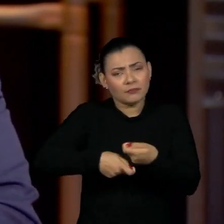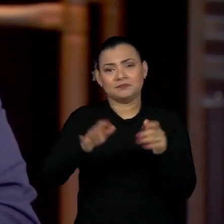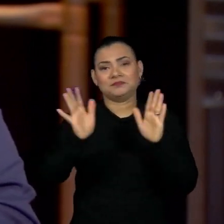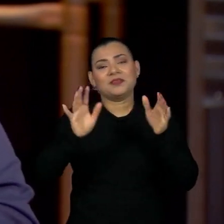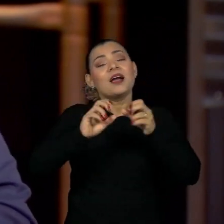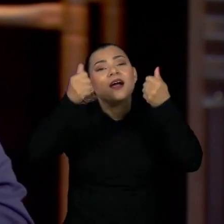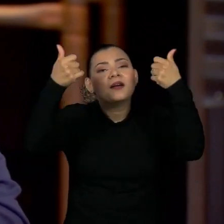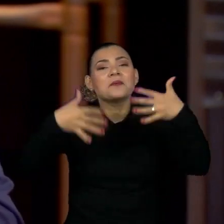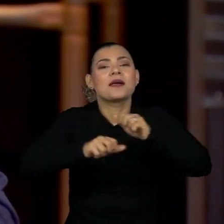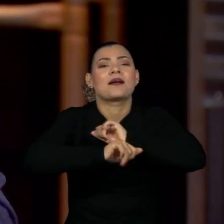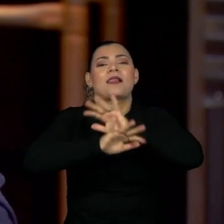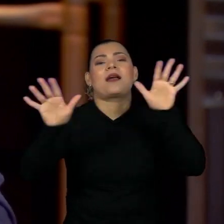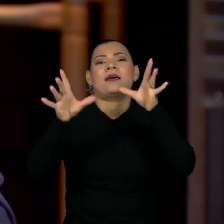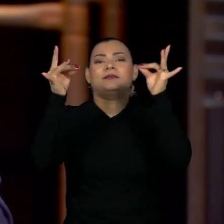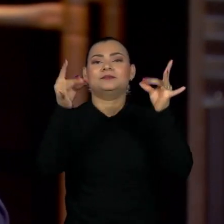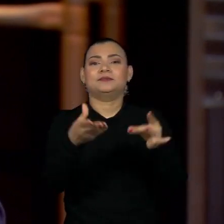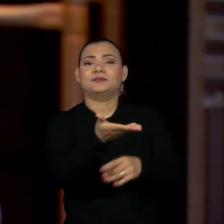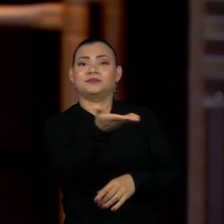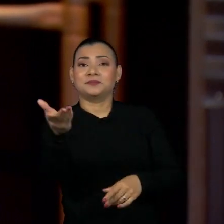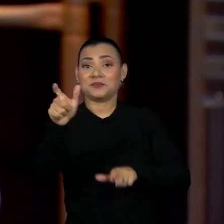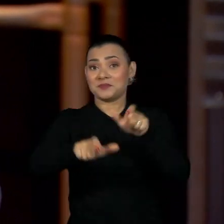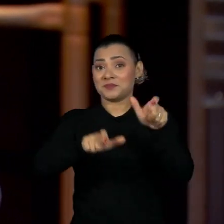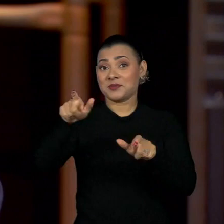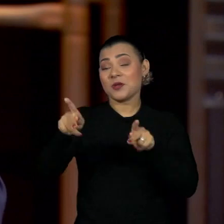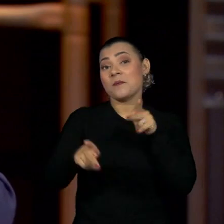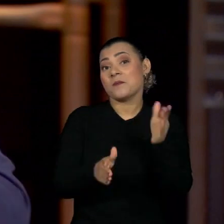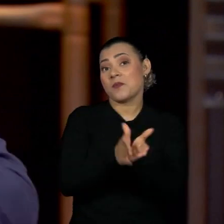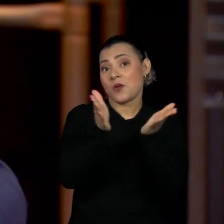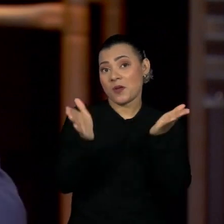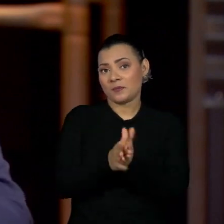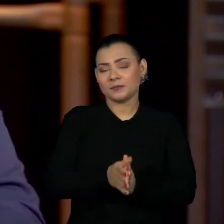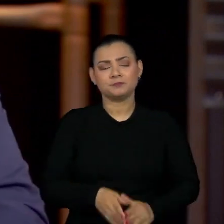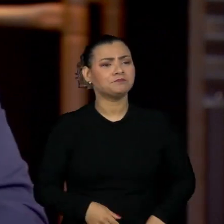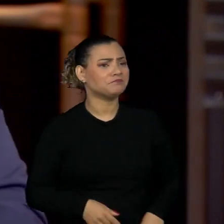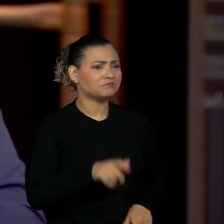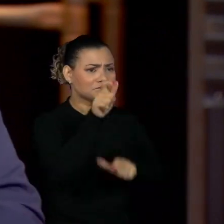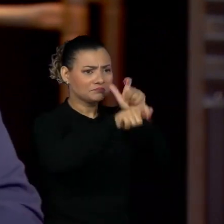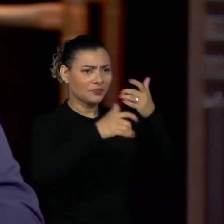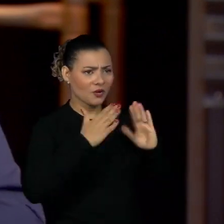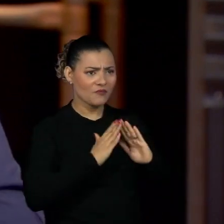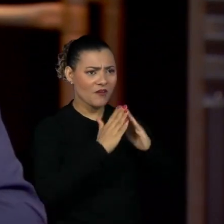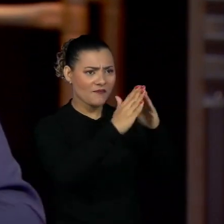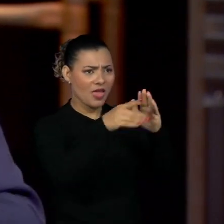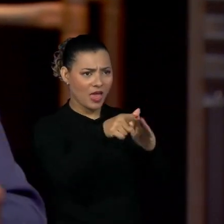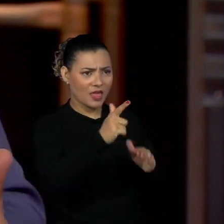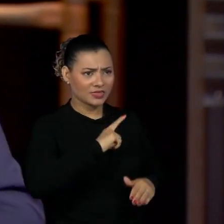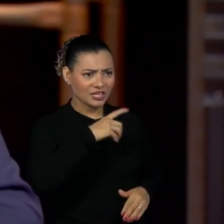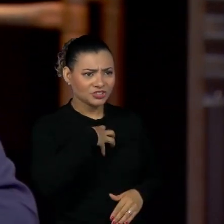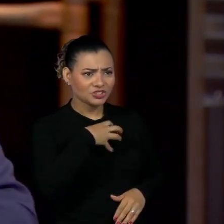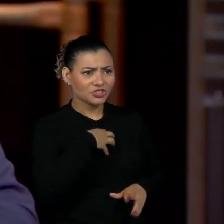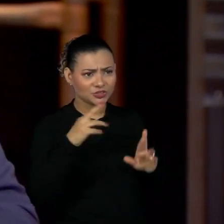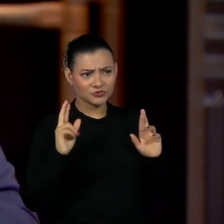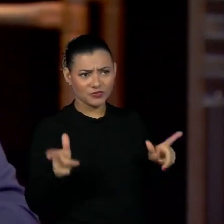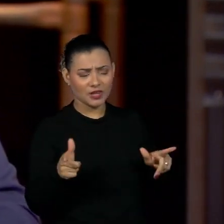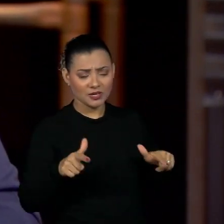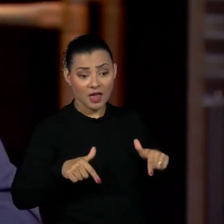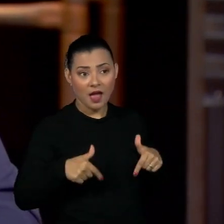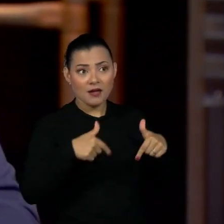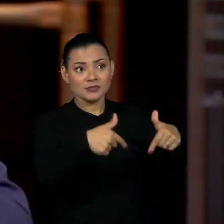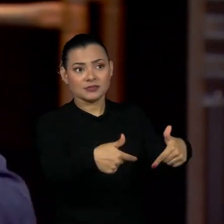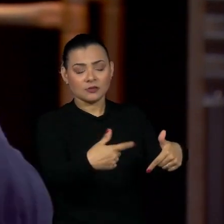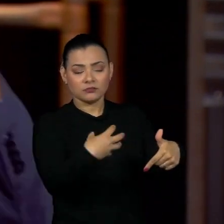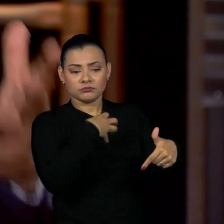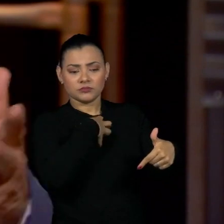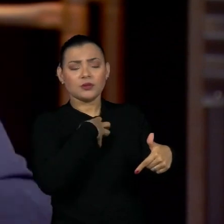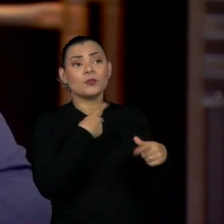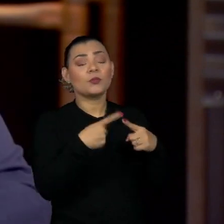para os pobres. Ô Murilo, a galera da favela tem um jeito diferente de reagir a